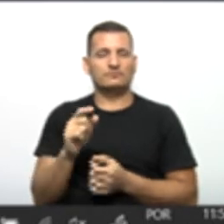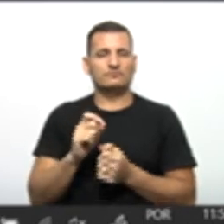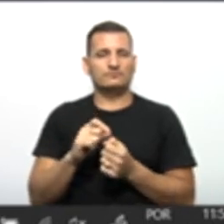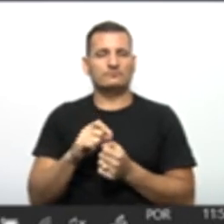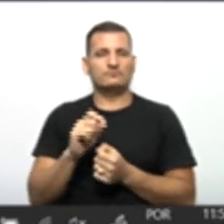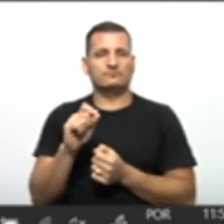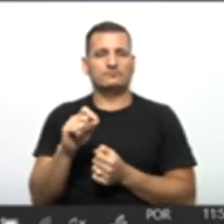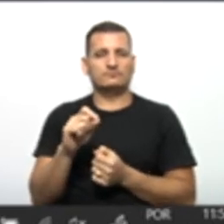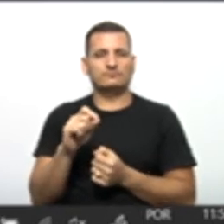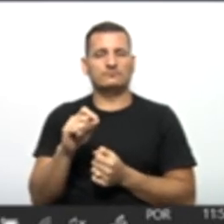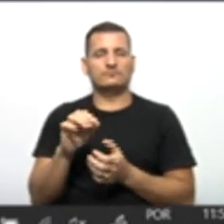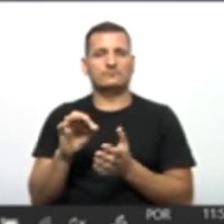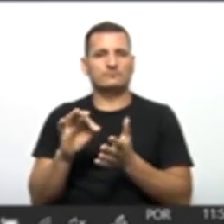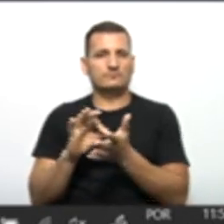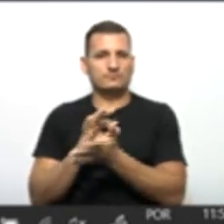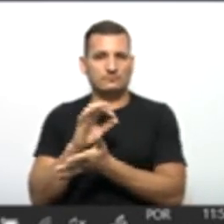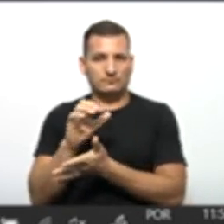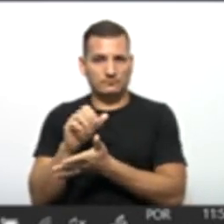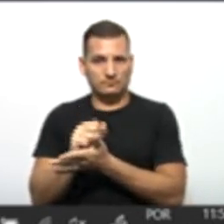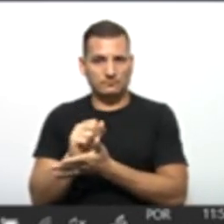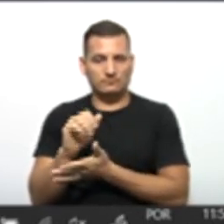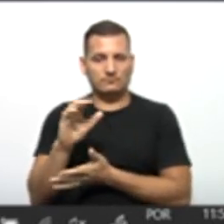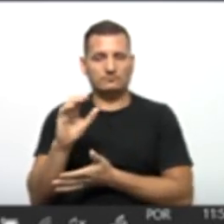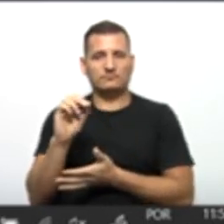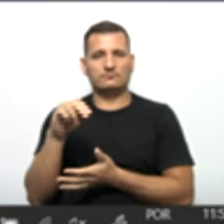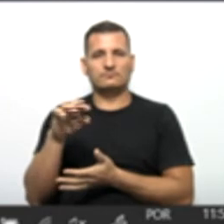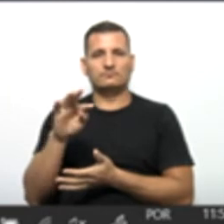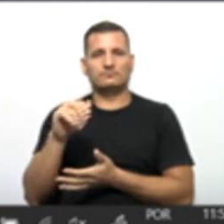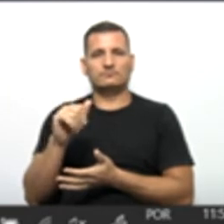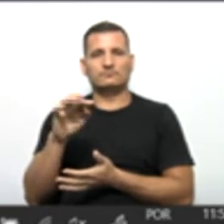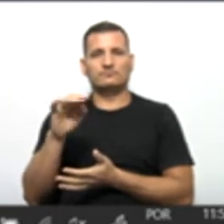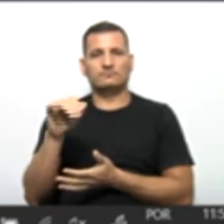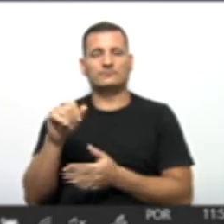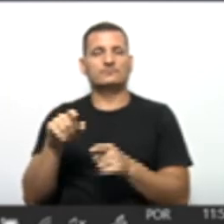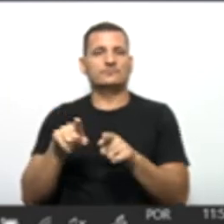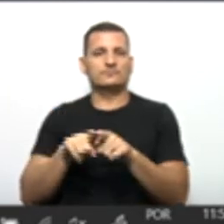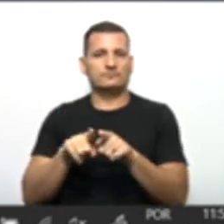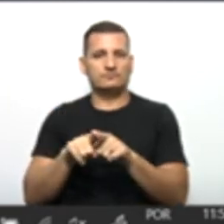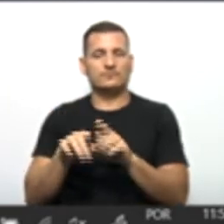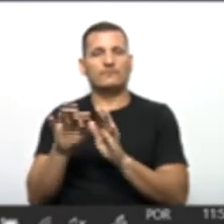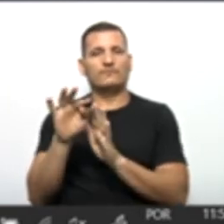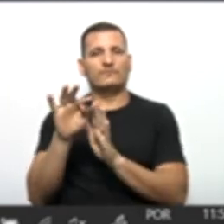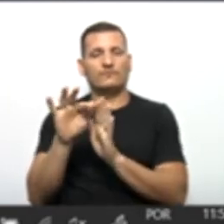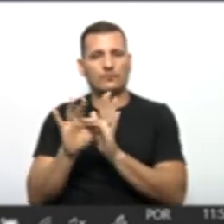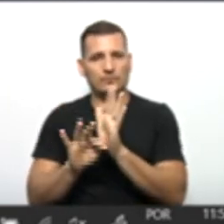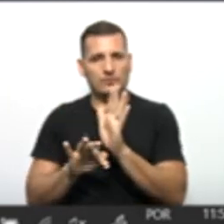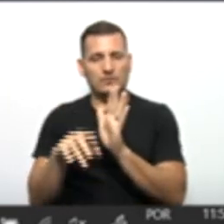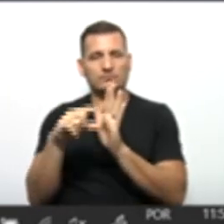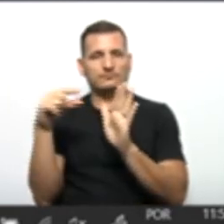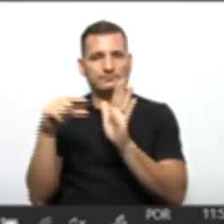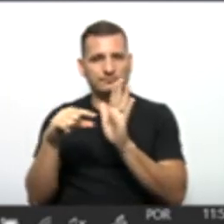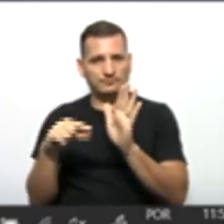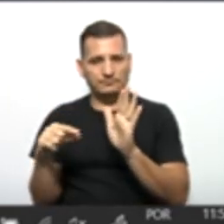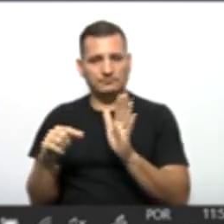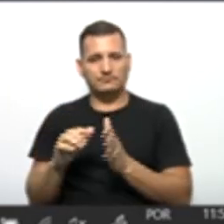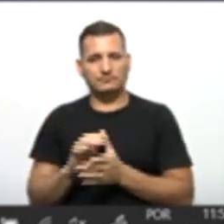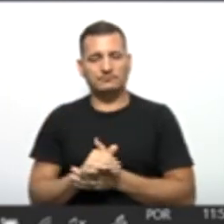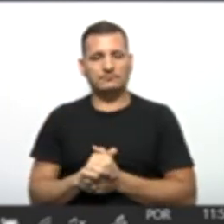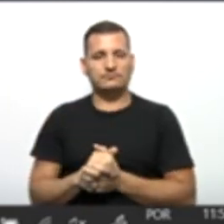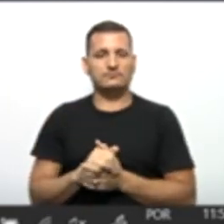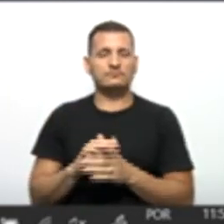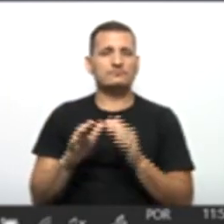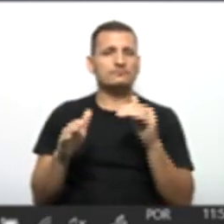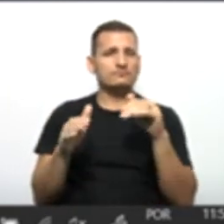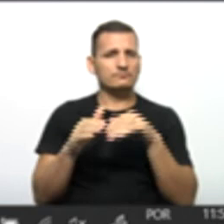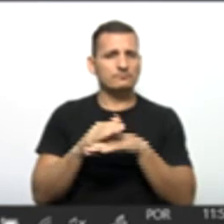contatos que também vai solicitar os dados do formulário e é que ele vai inserir o insere